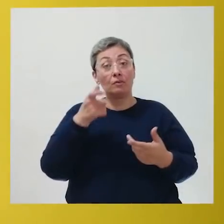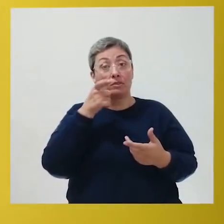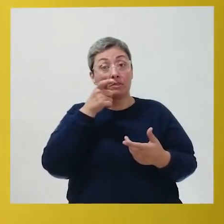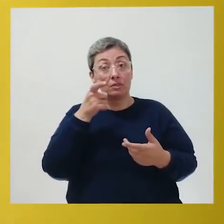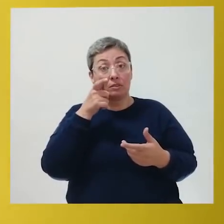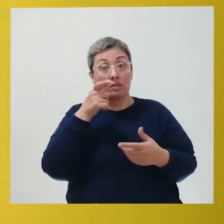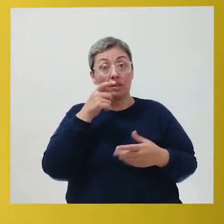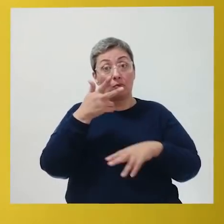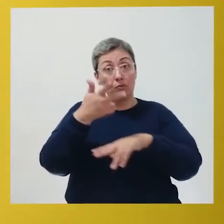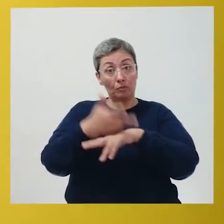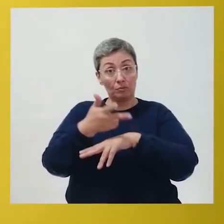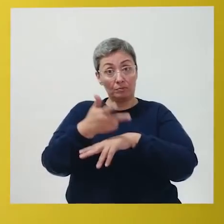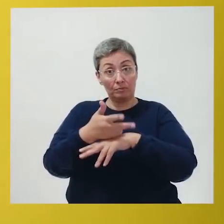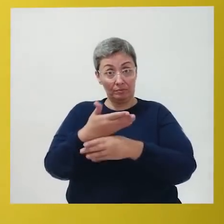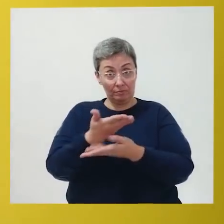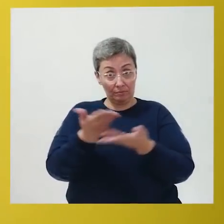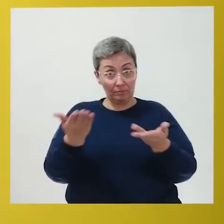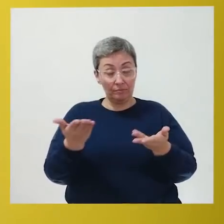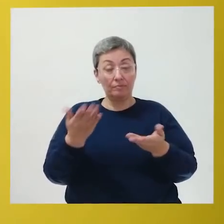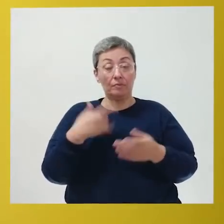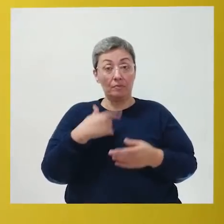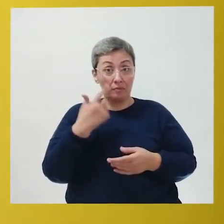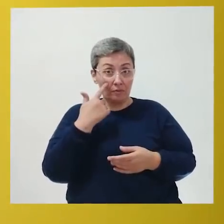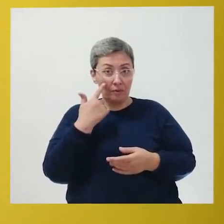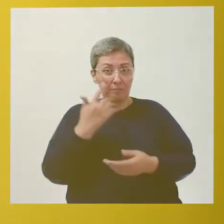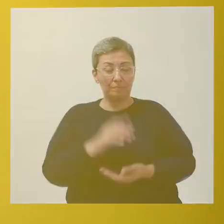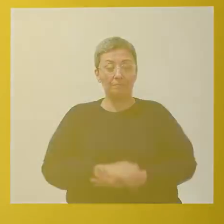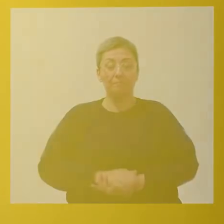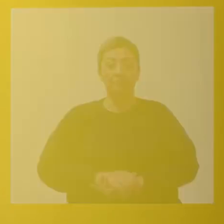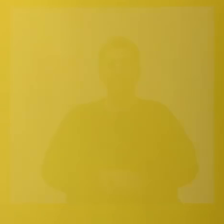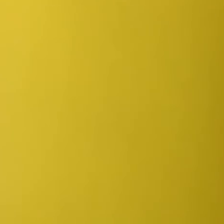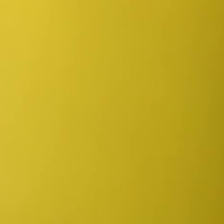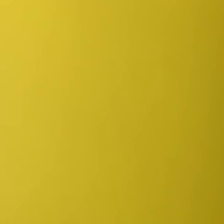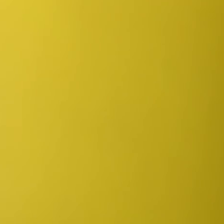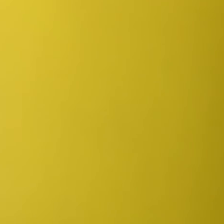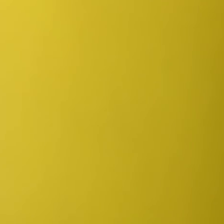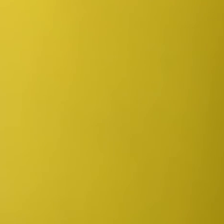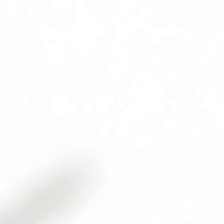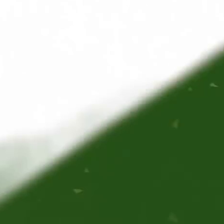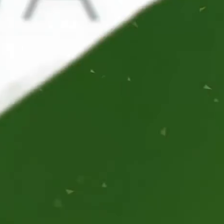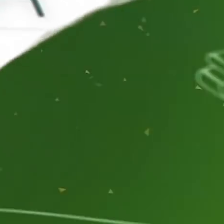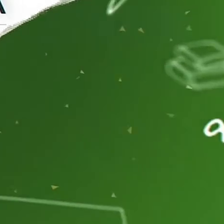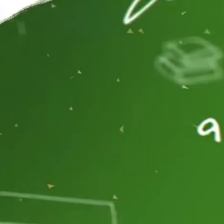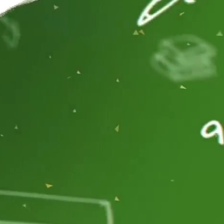eu gostaria de primeiro mostrar um vídeo para você. Vamos assistir?